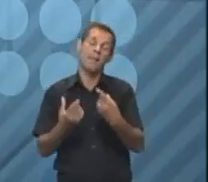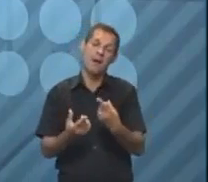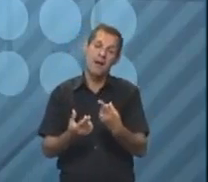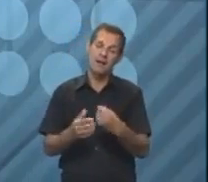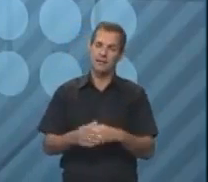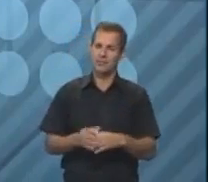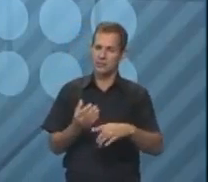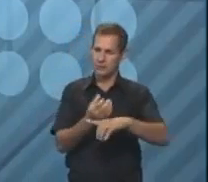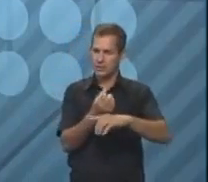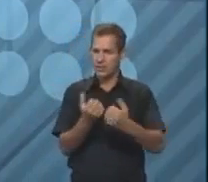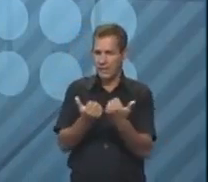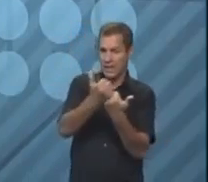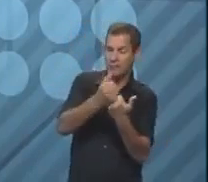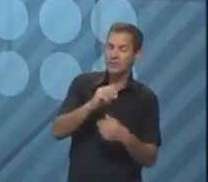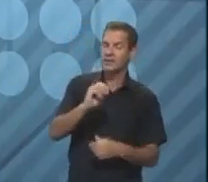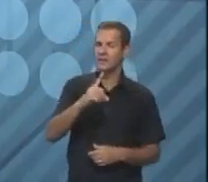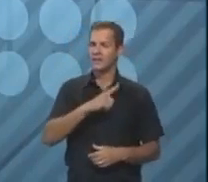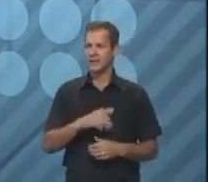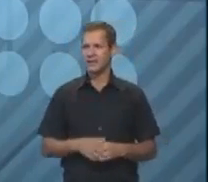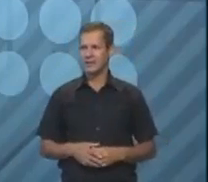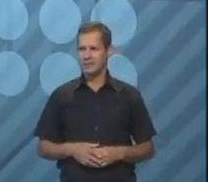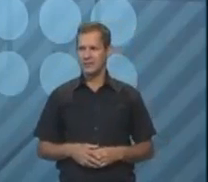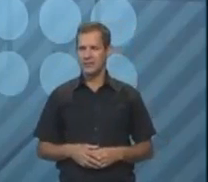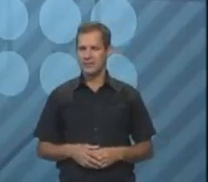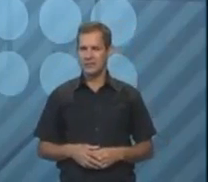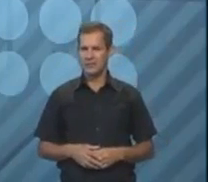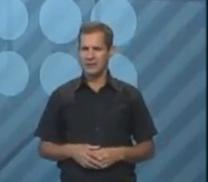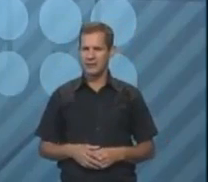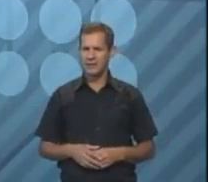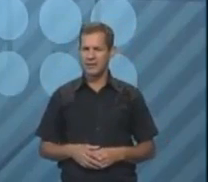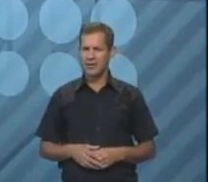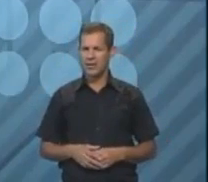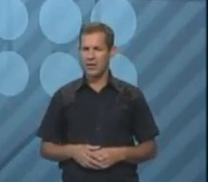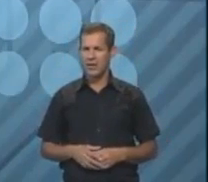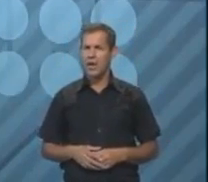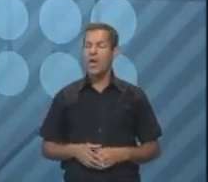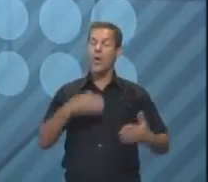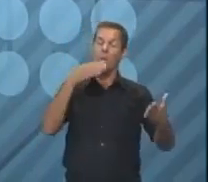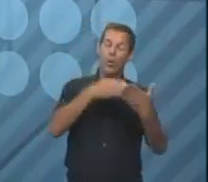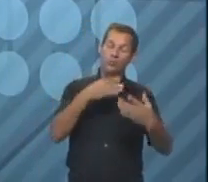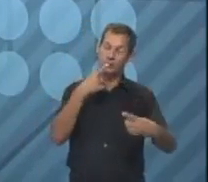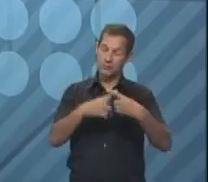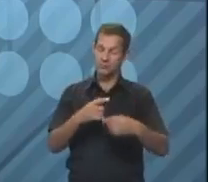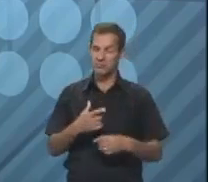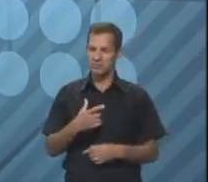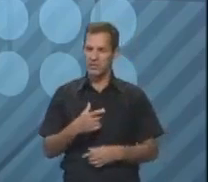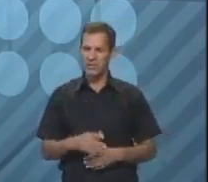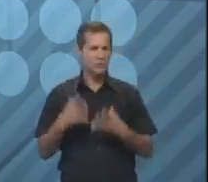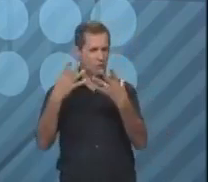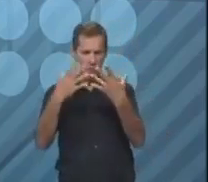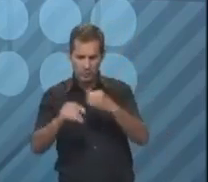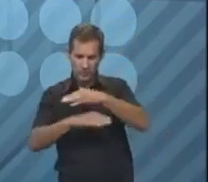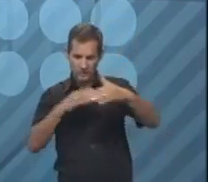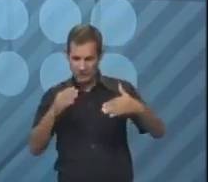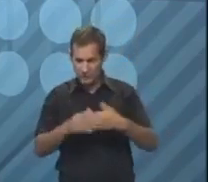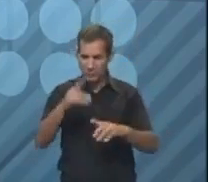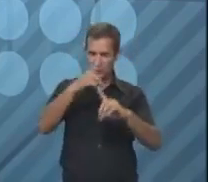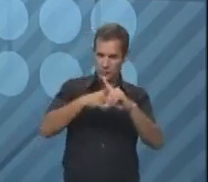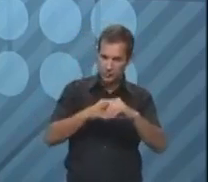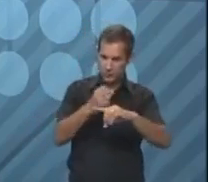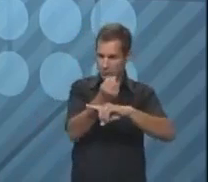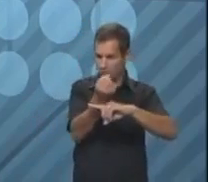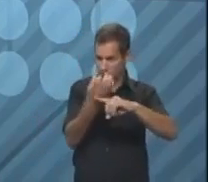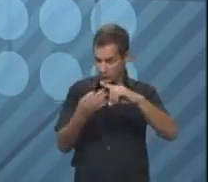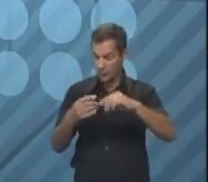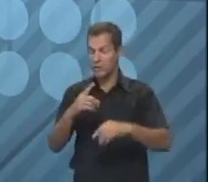é uma substituição que ela tem algumas ressalvas. Por quê? Ela não é válida para todos os tipos de